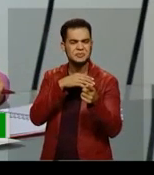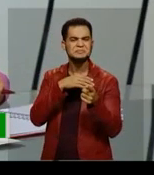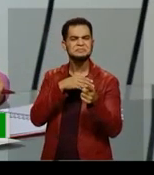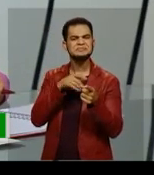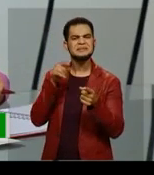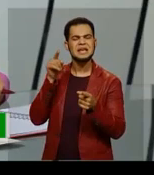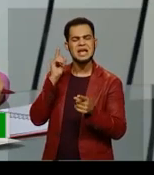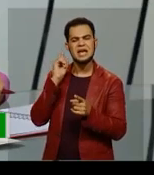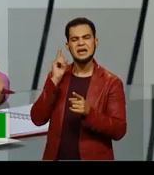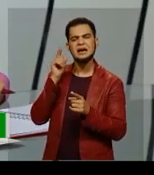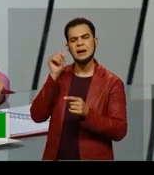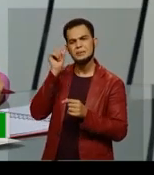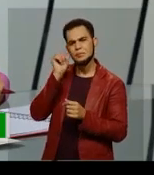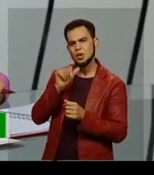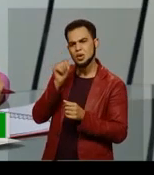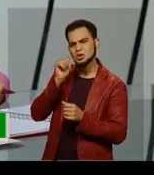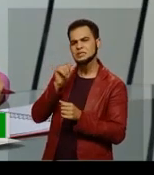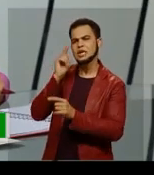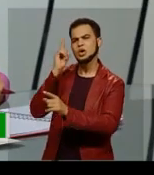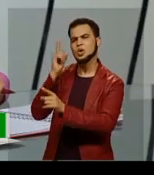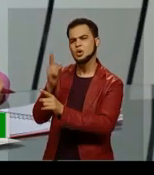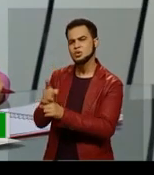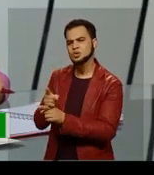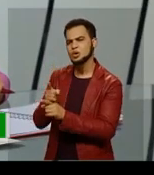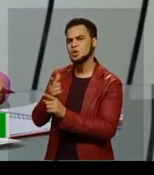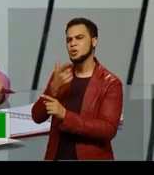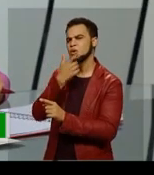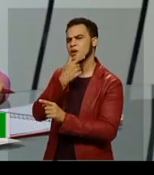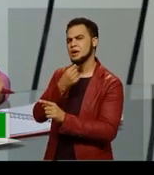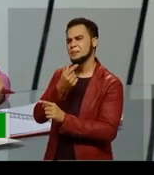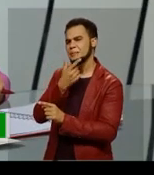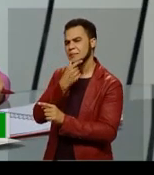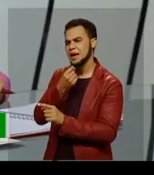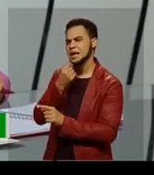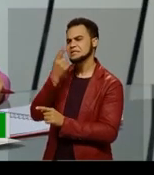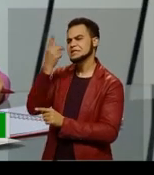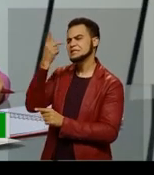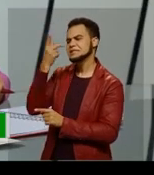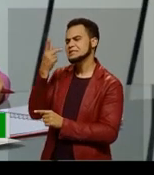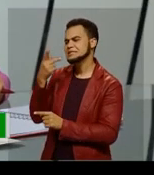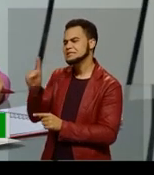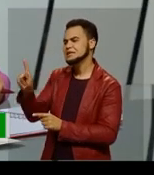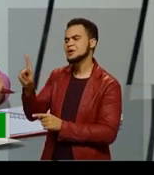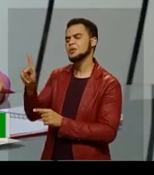rapaz? Entendeu? A moça